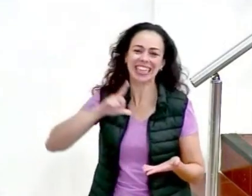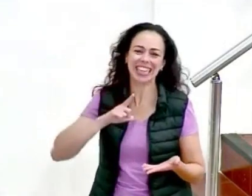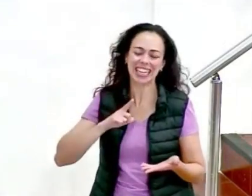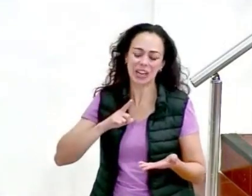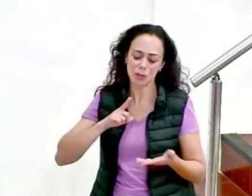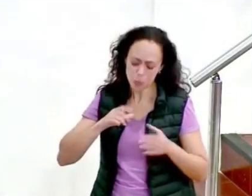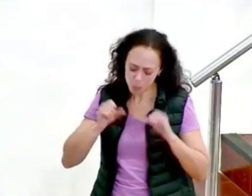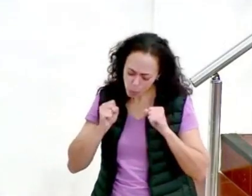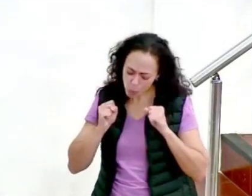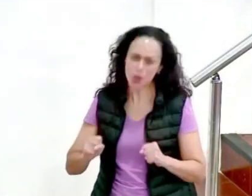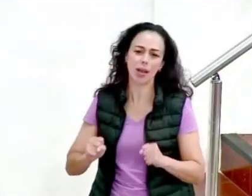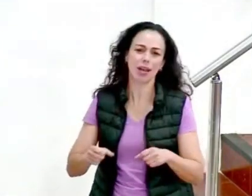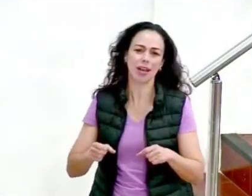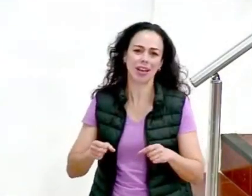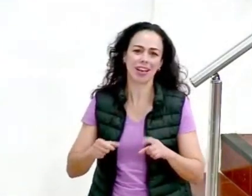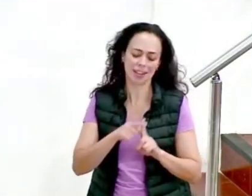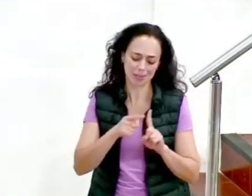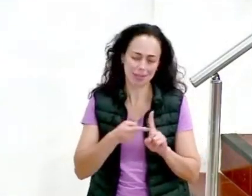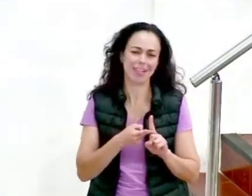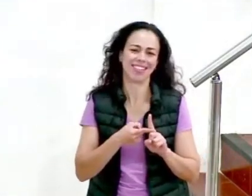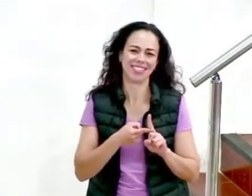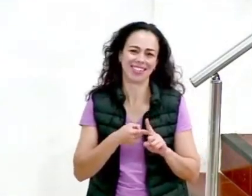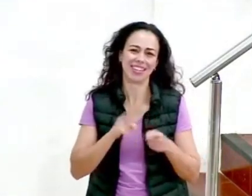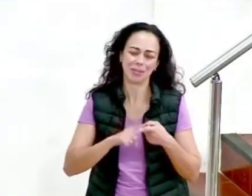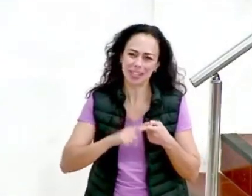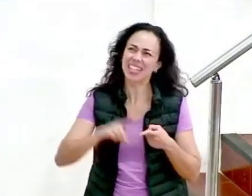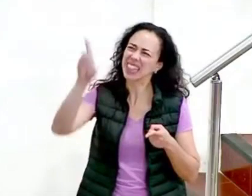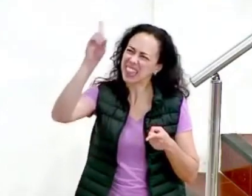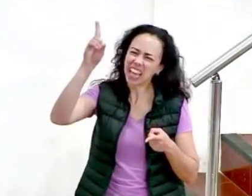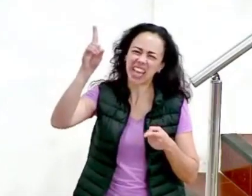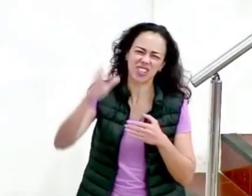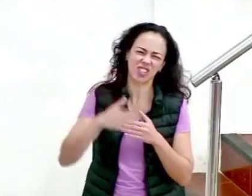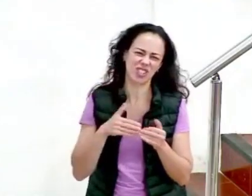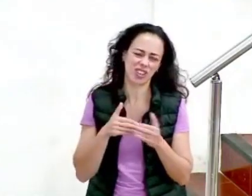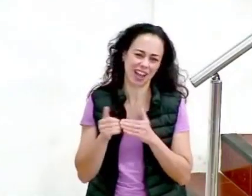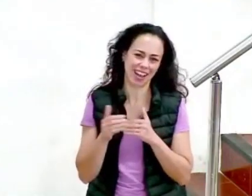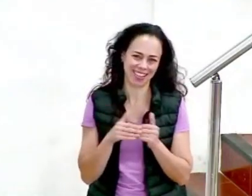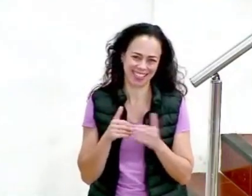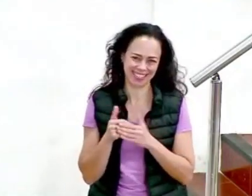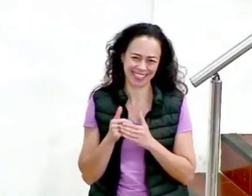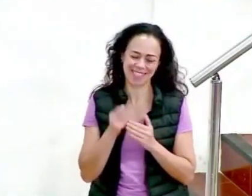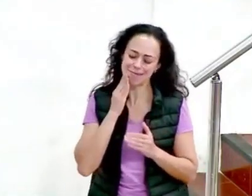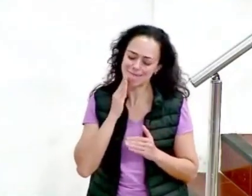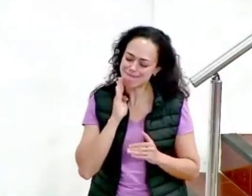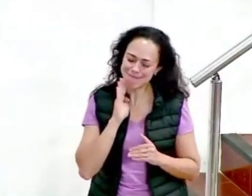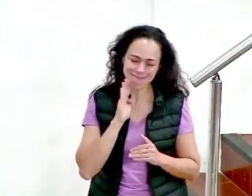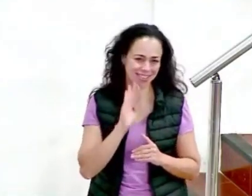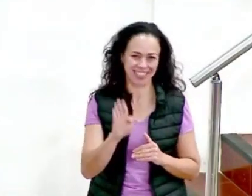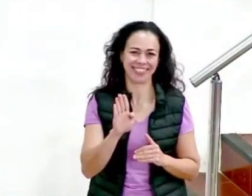fiel aquele que lhe havia feito a promessa.